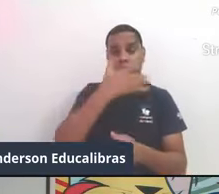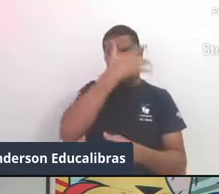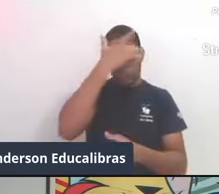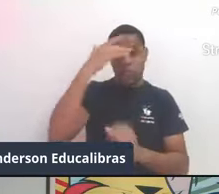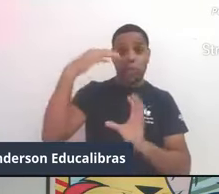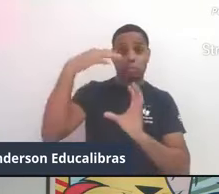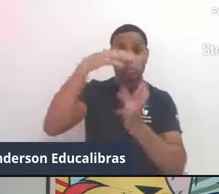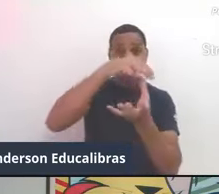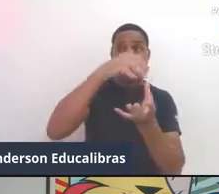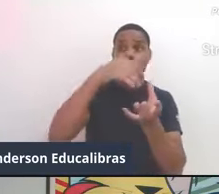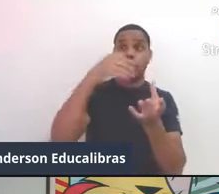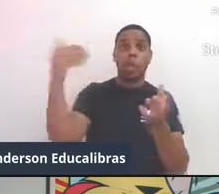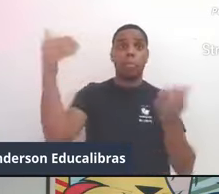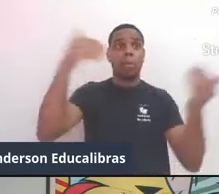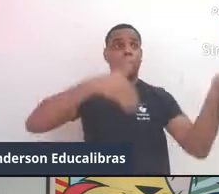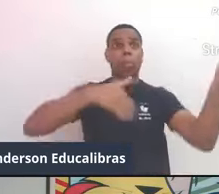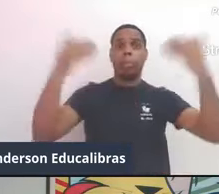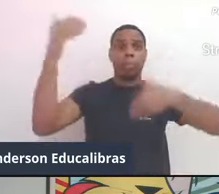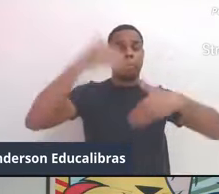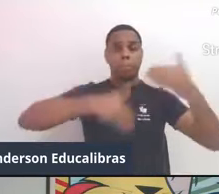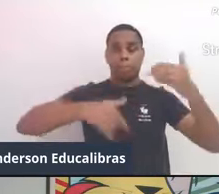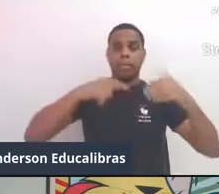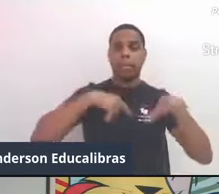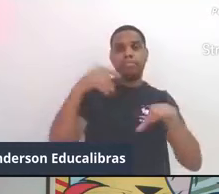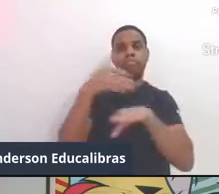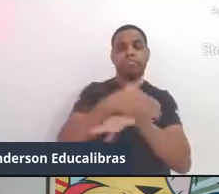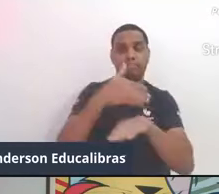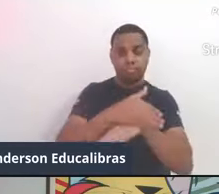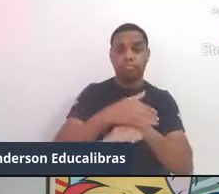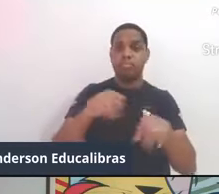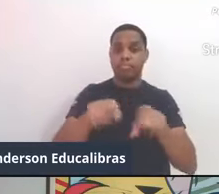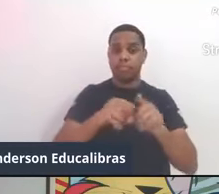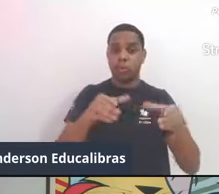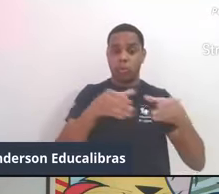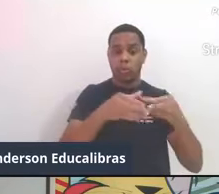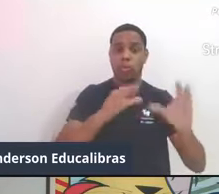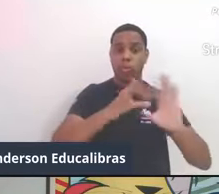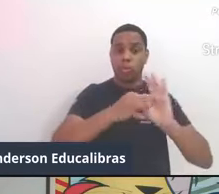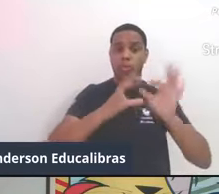do mundo, com a participação, muitas vezes, do próprio Comitê Olímpico,